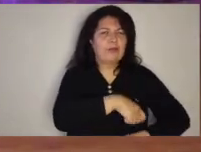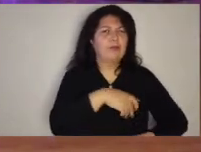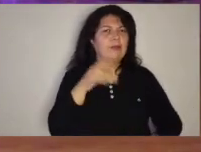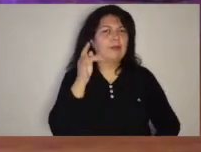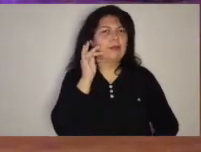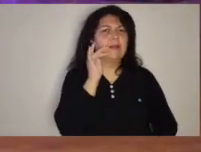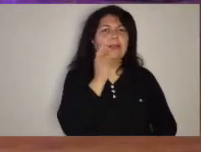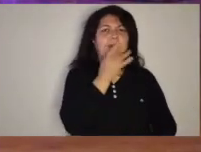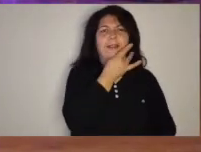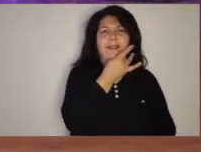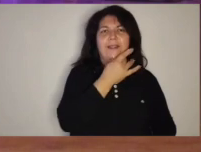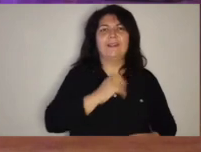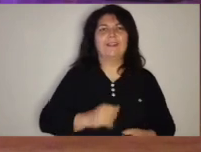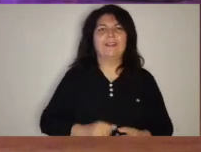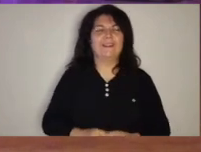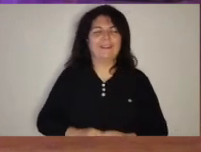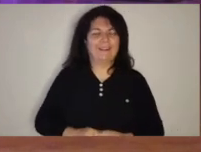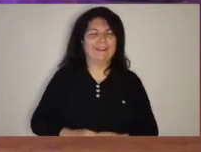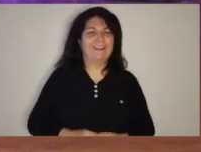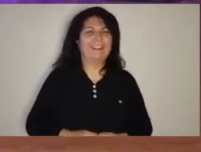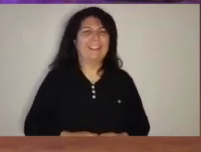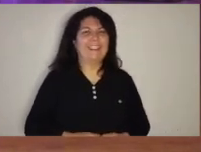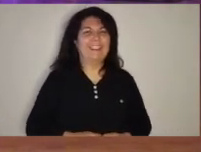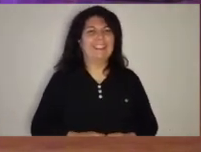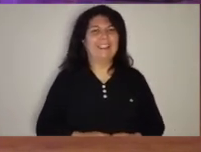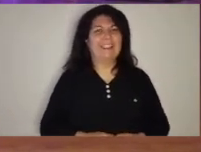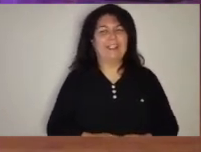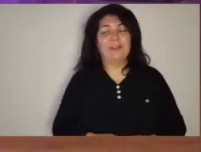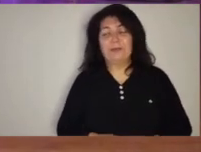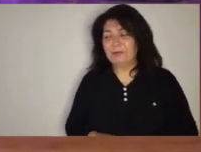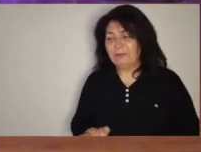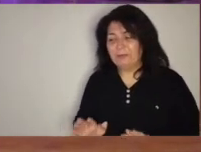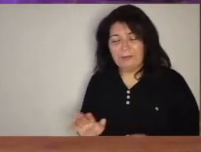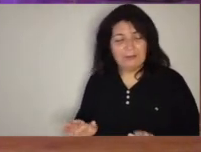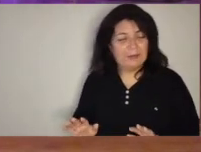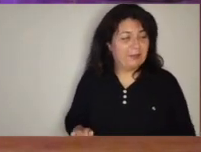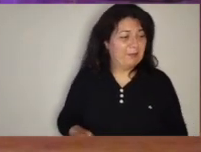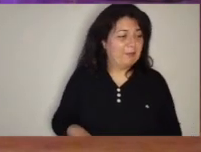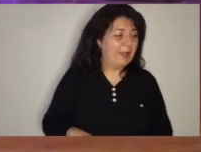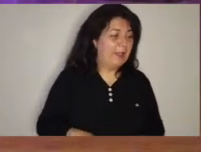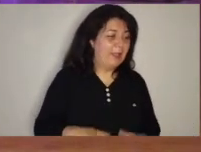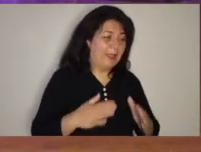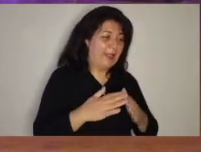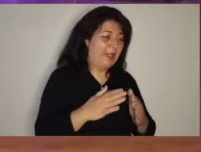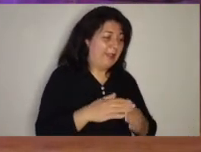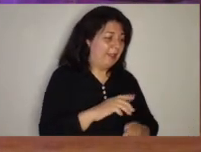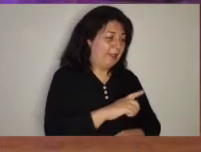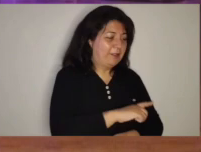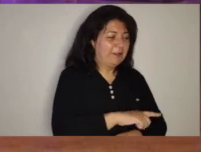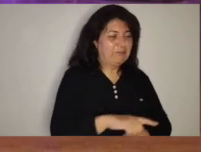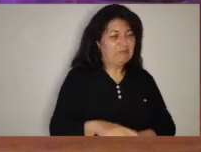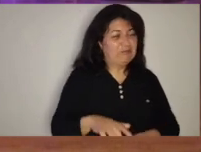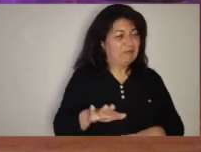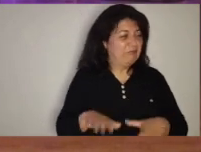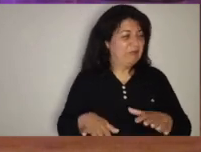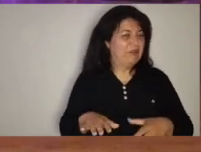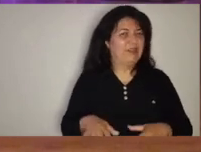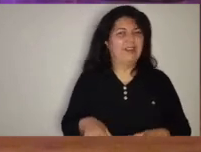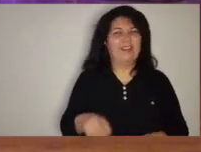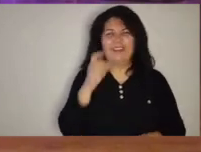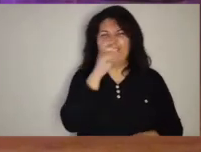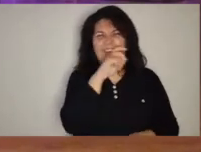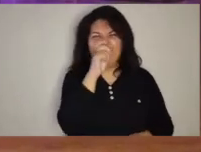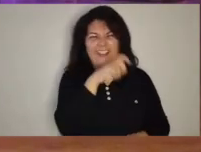você faz? Você arruma a casa, você faz uma comida gostosa e fala assim, olha,